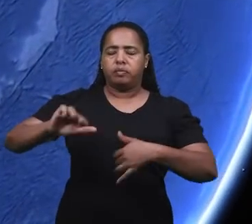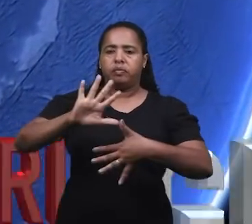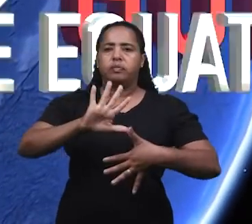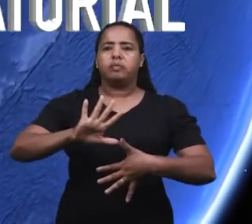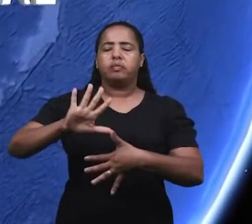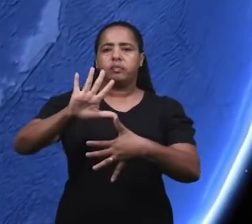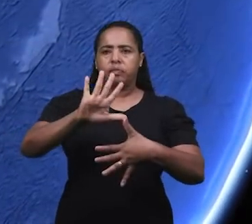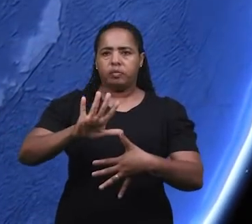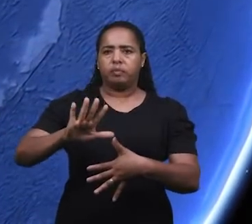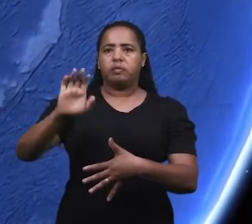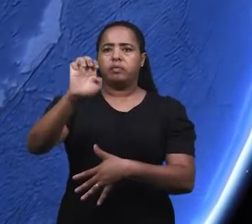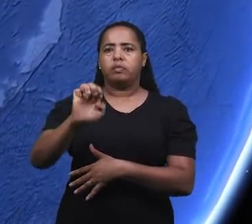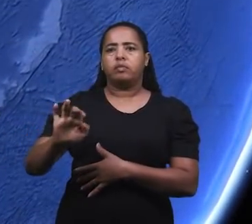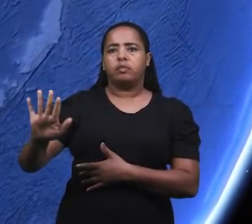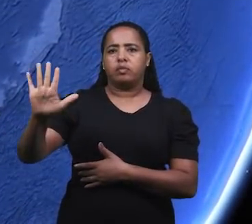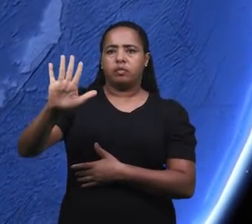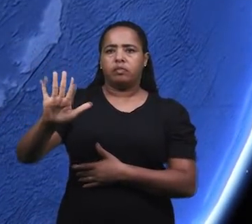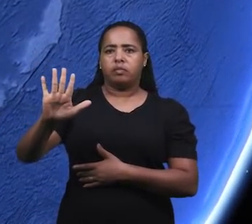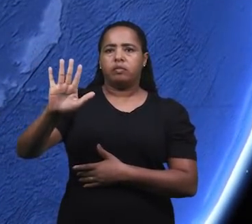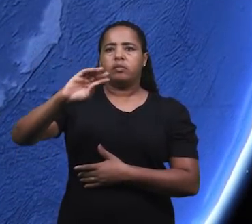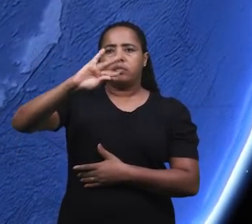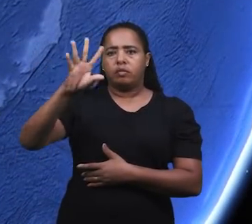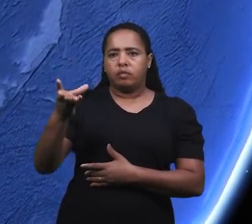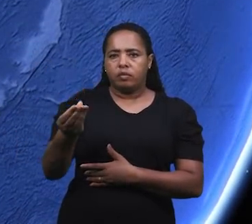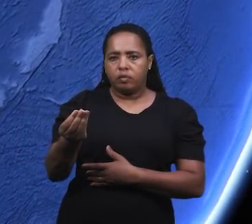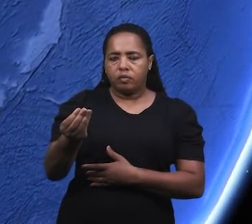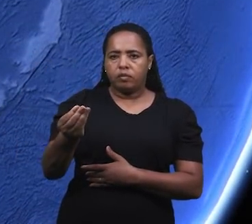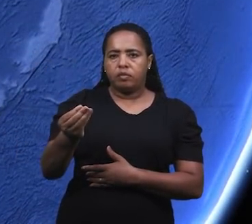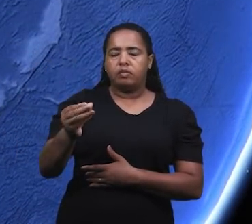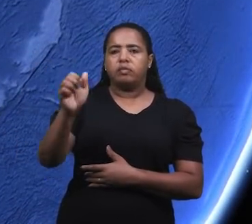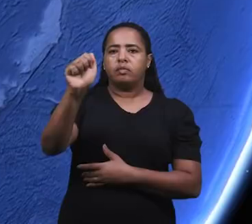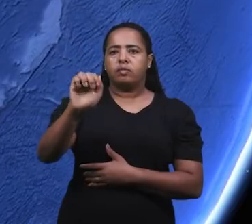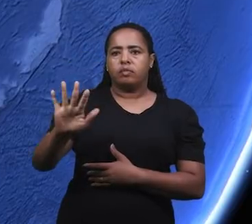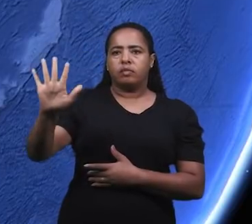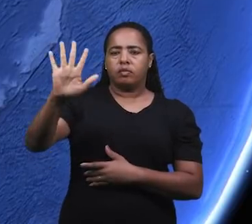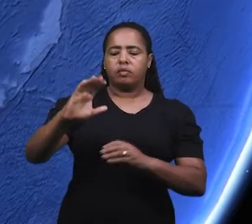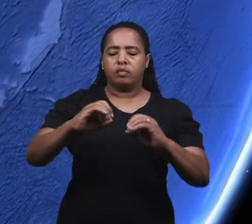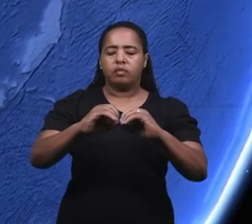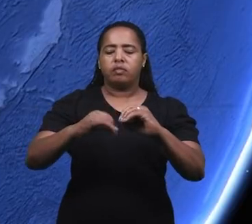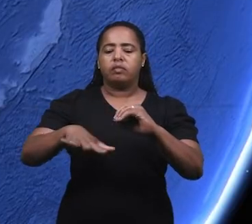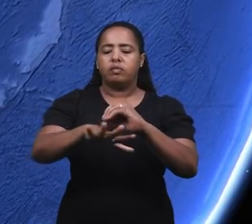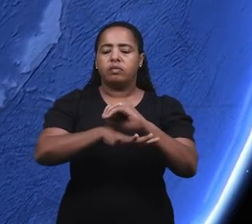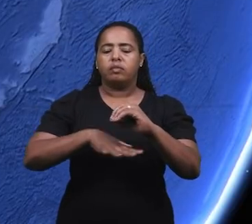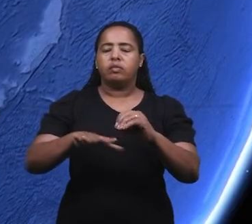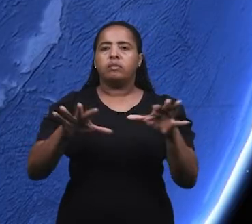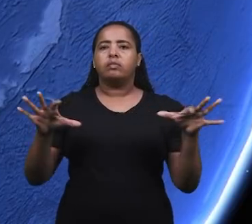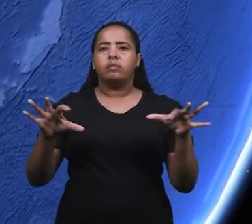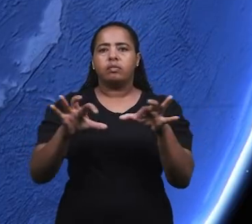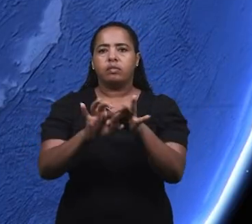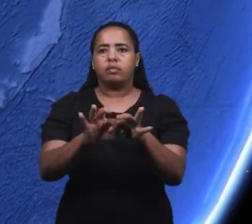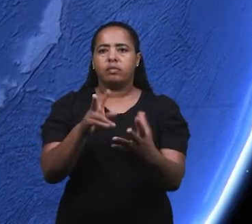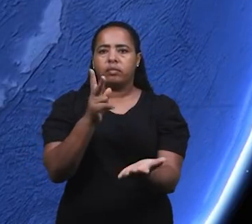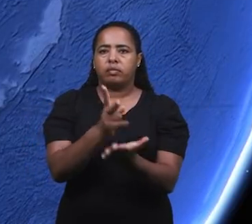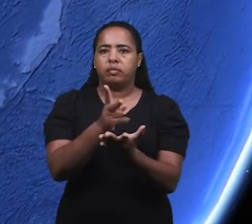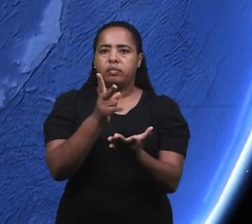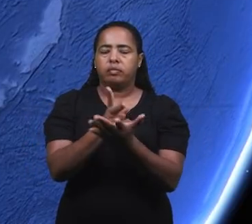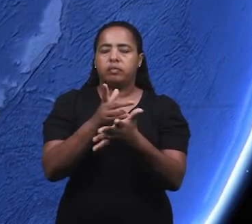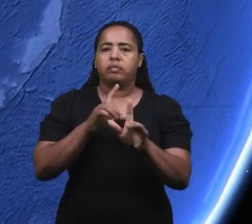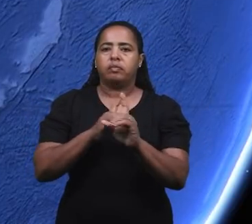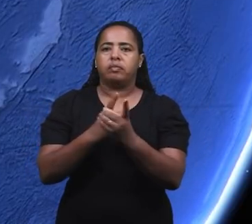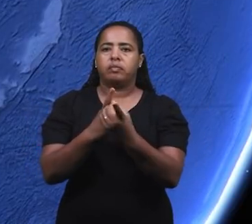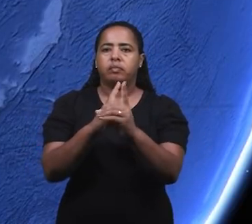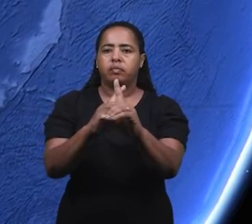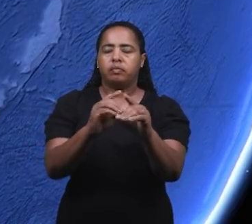3 Américas, Europa, África, Ásia e Oceania, conectadas pela mesma doutrina,